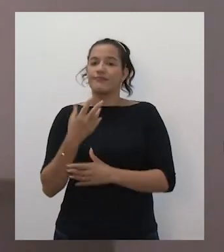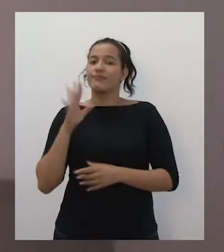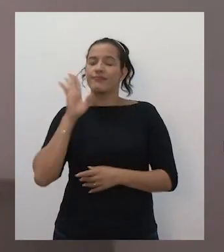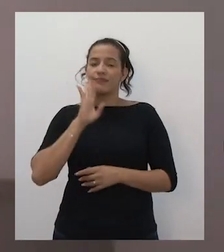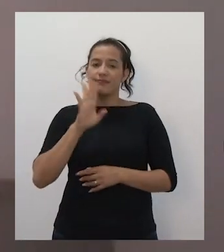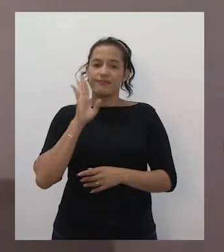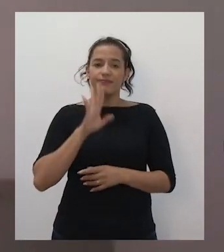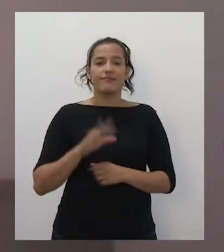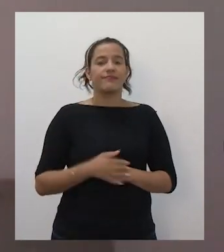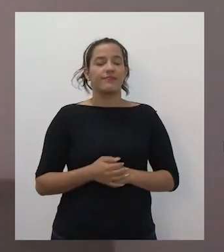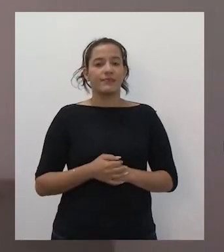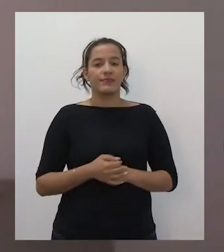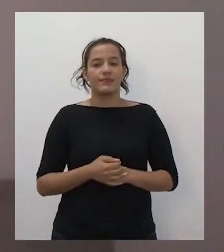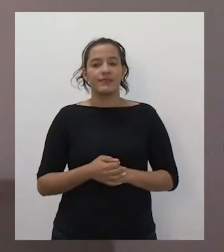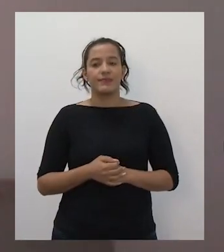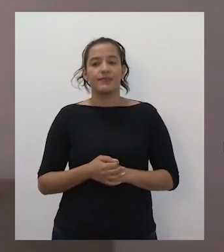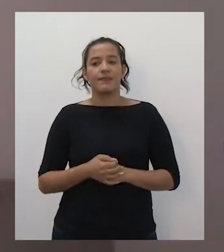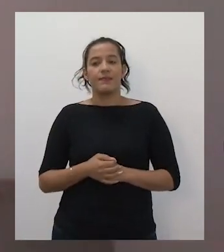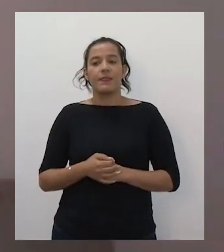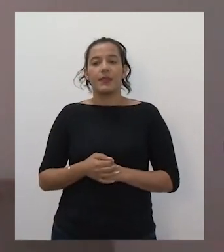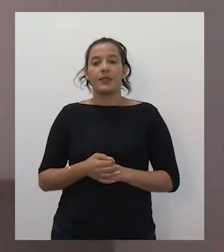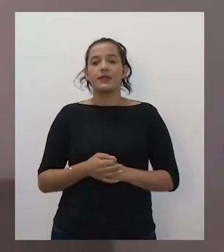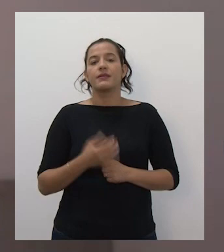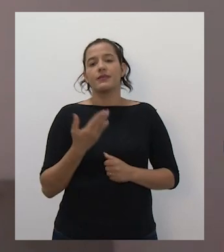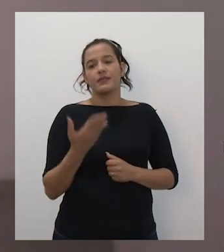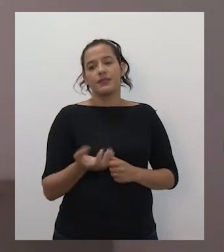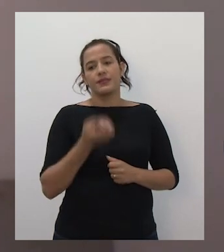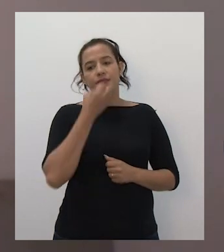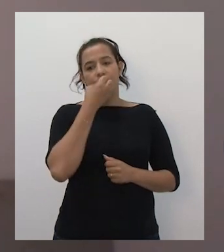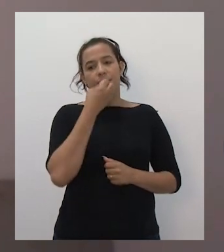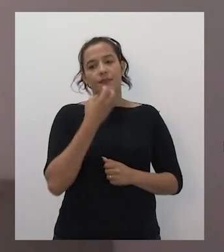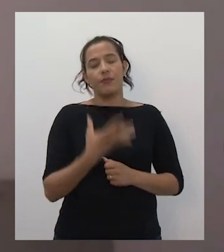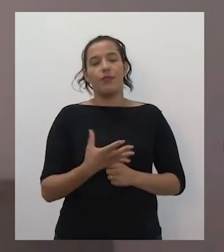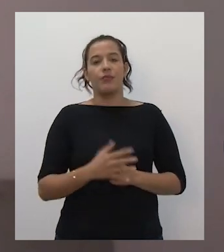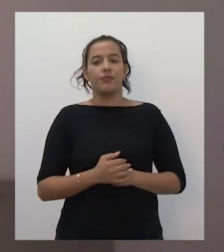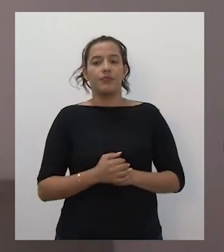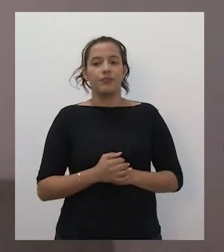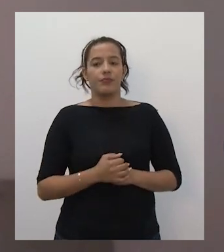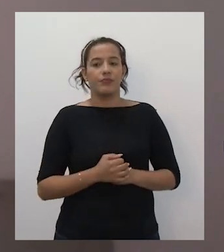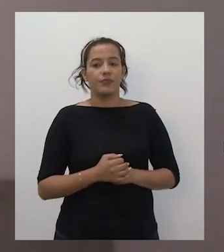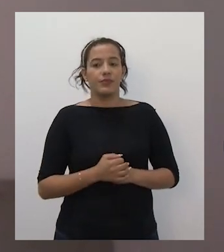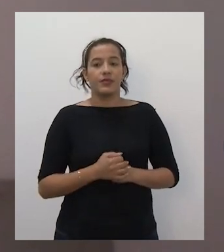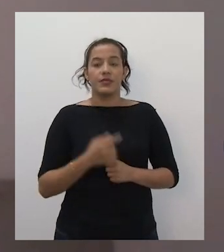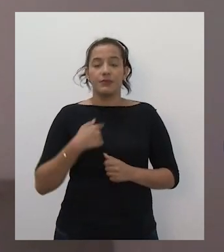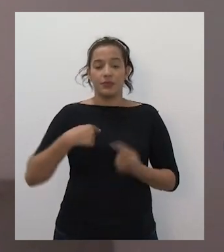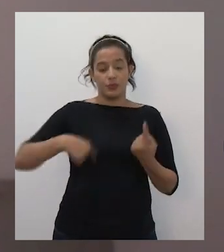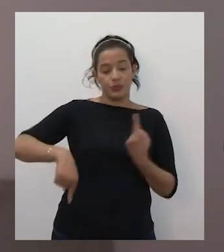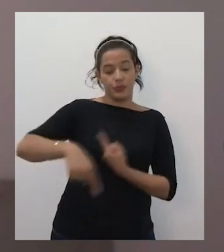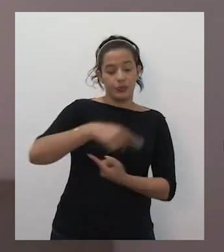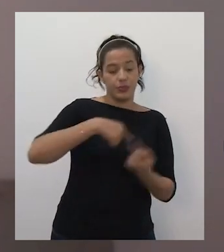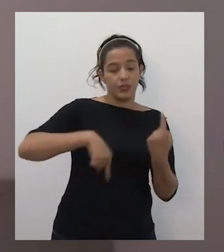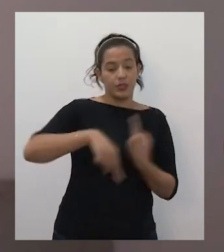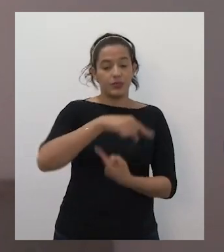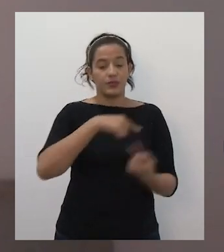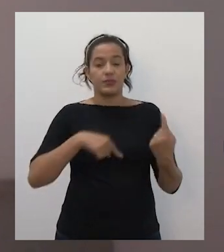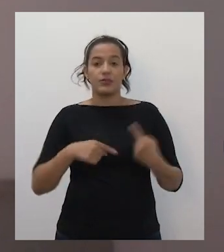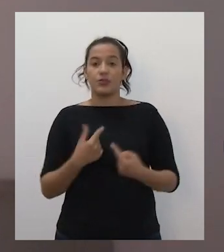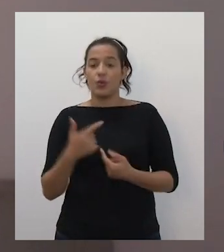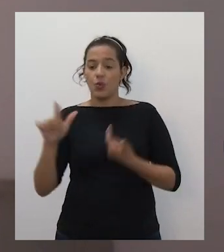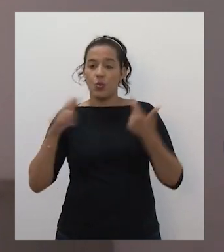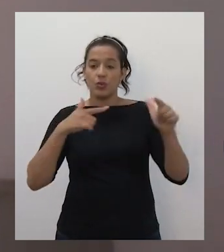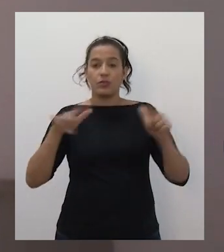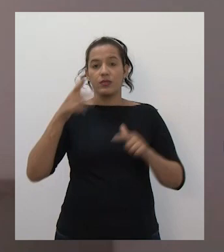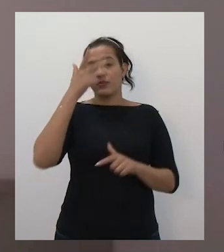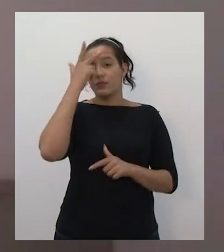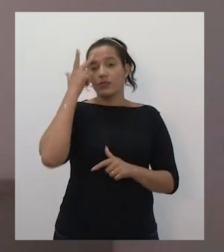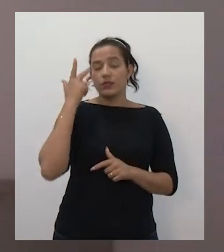super ativa, né? E isso é muito bom para interagir. Você fala tanto da interação com os outros,